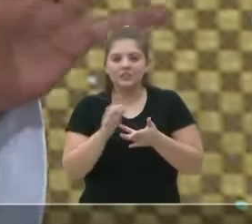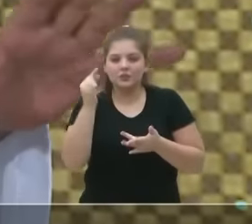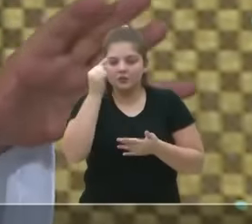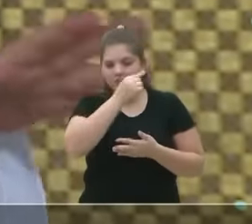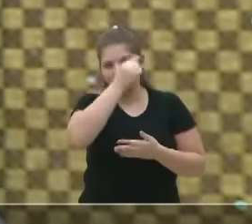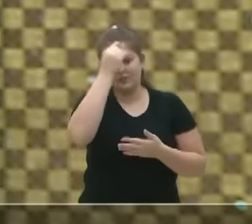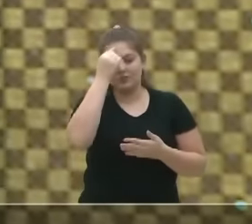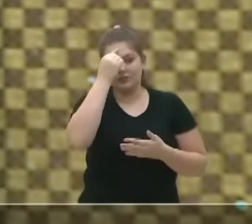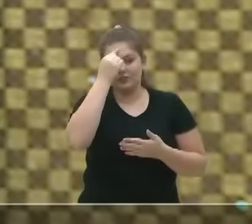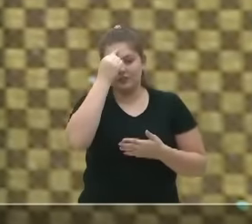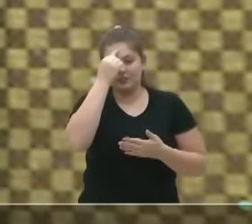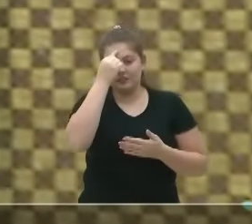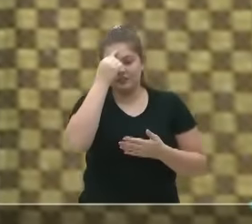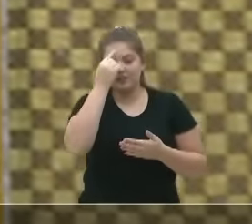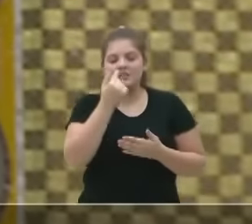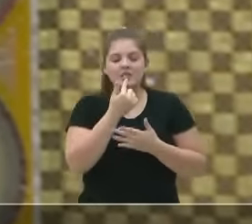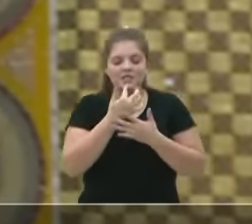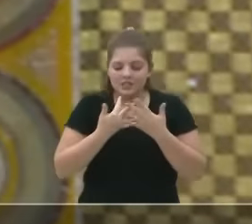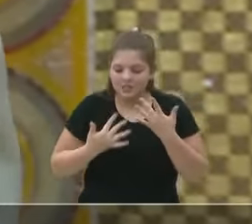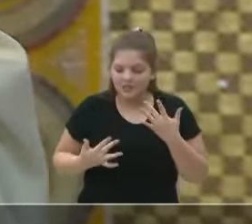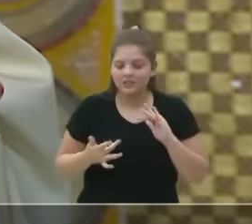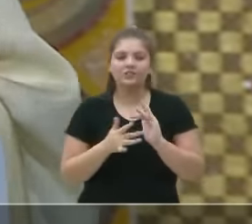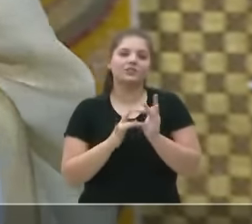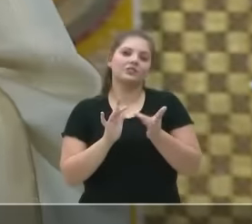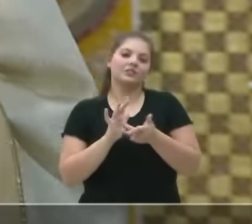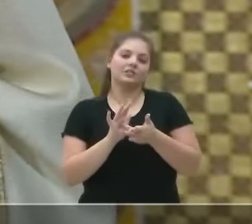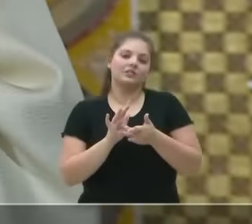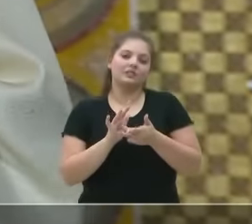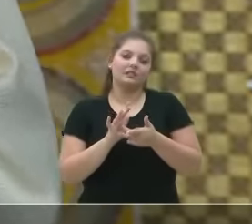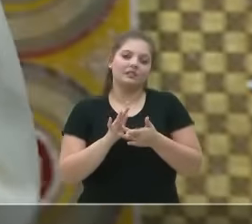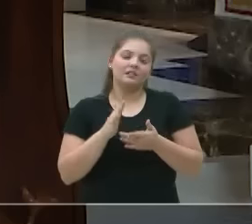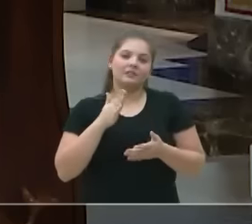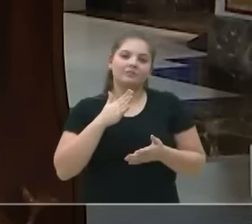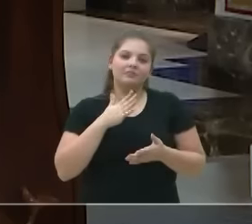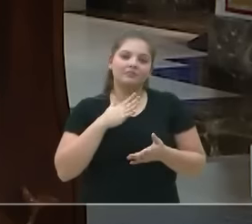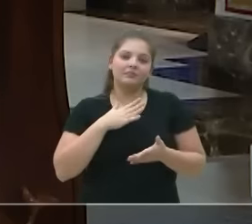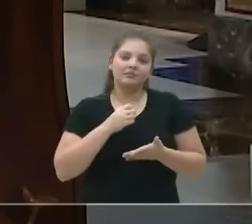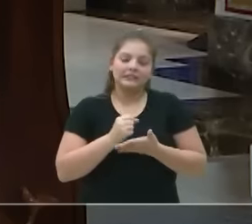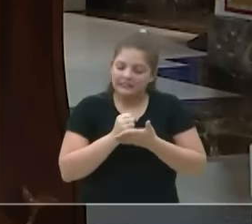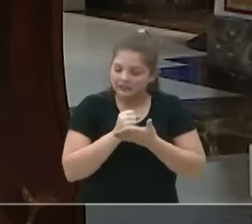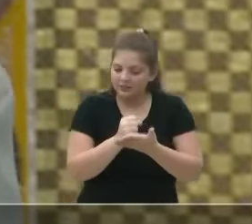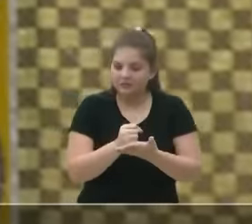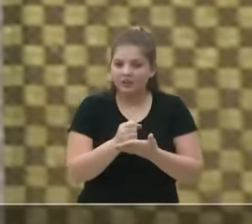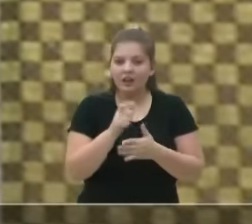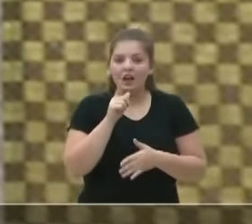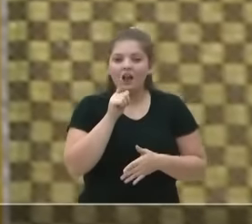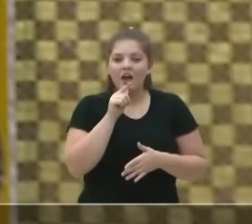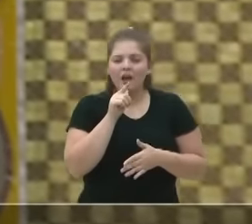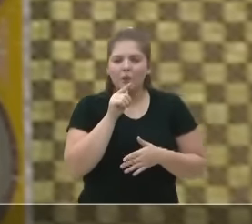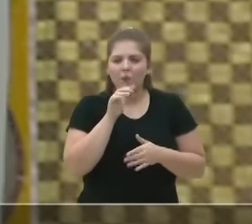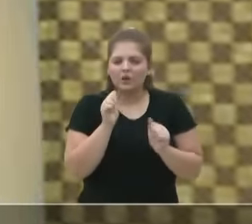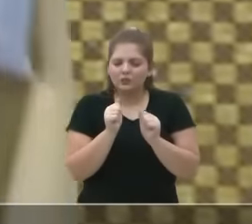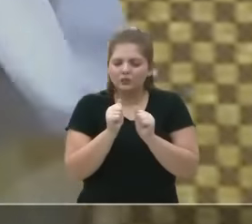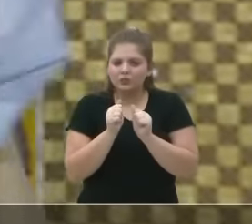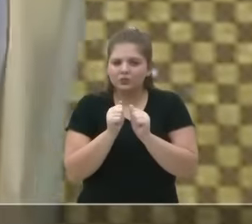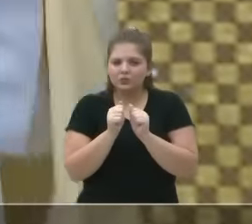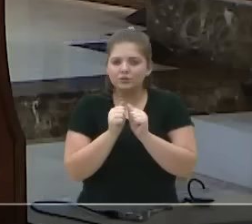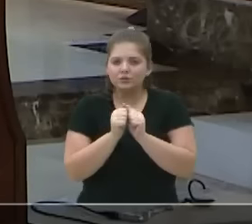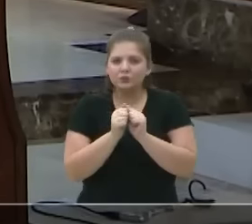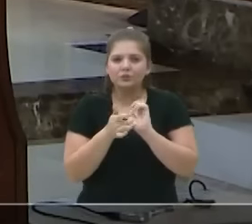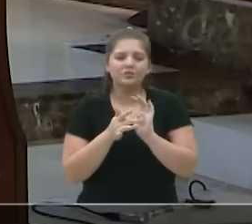santificai-me. Sangue de Cristo, inebriai-me. Água do lado de Cristo,